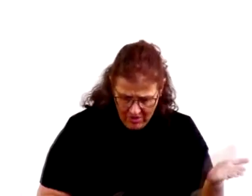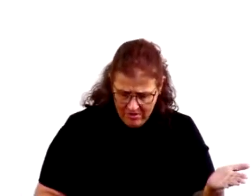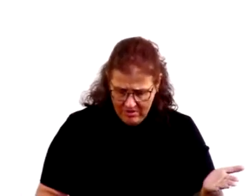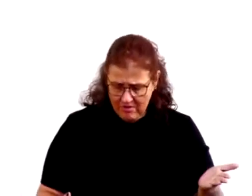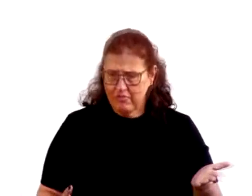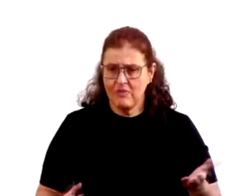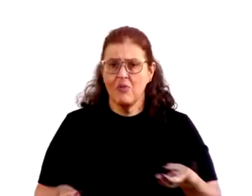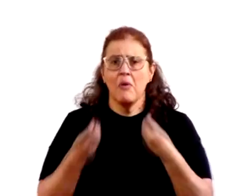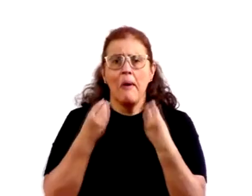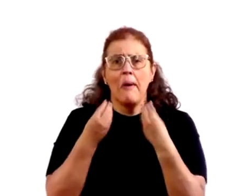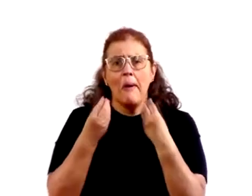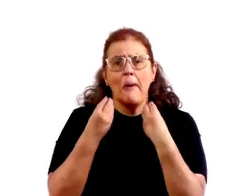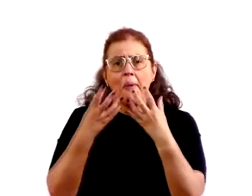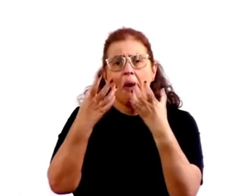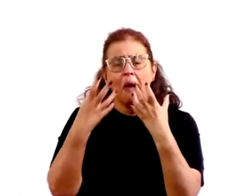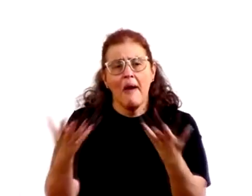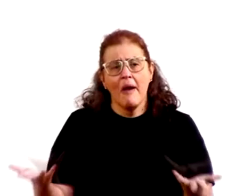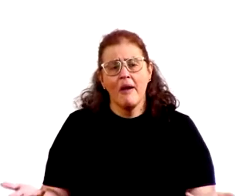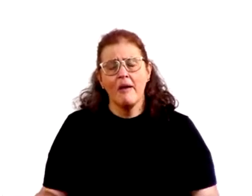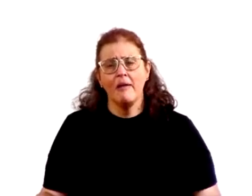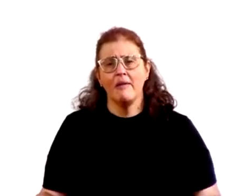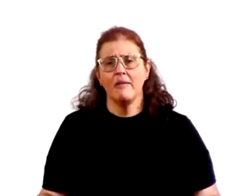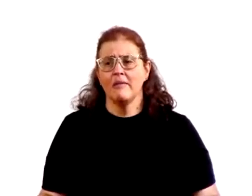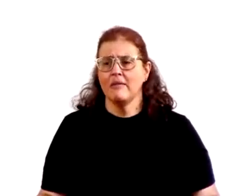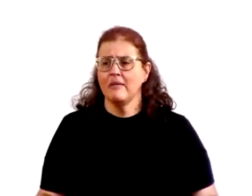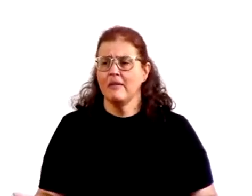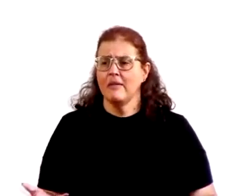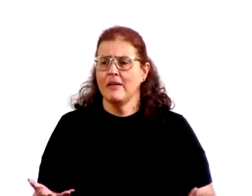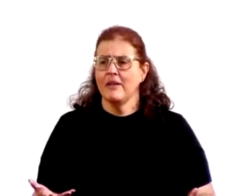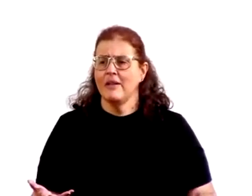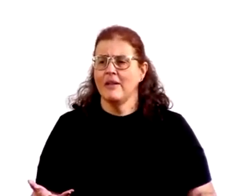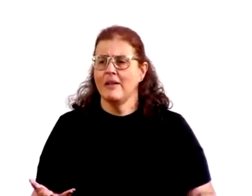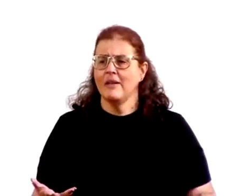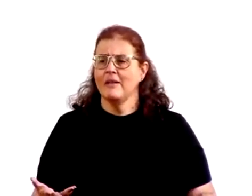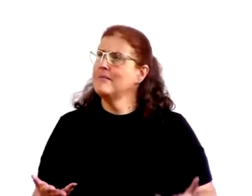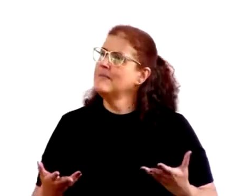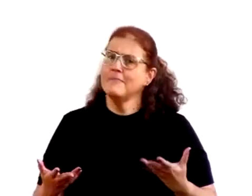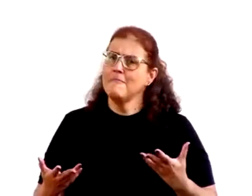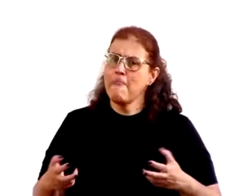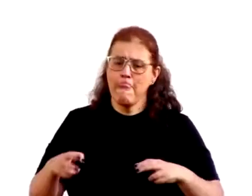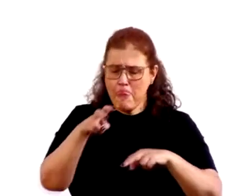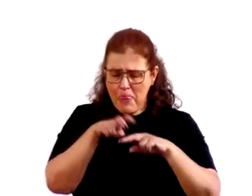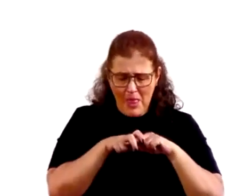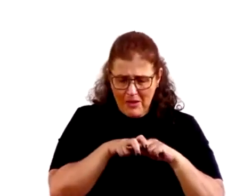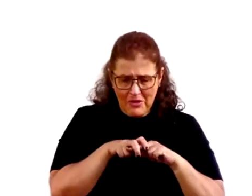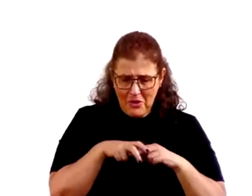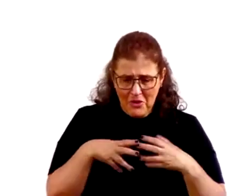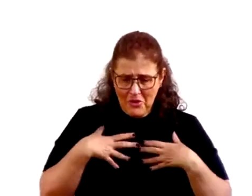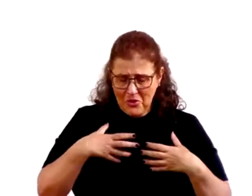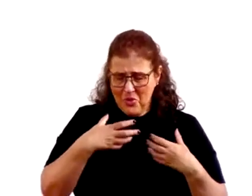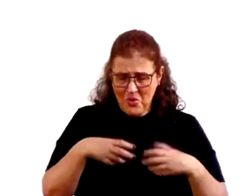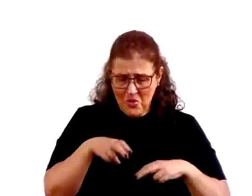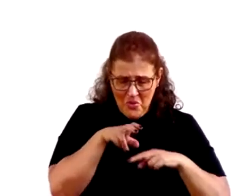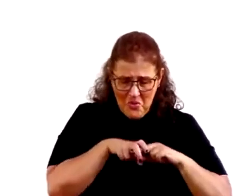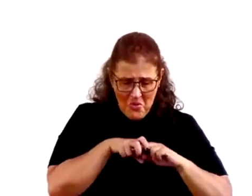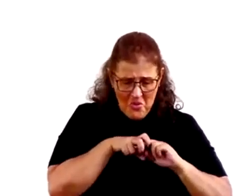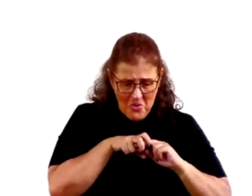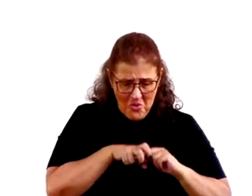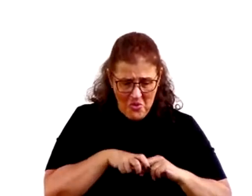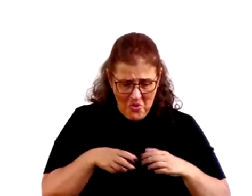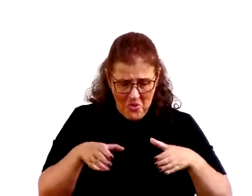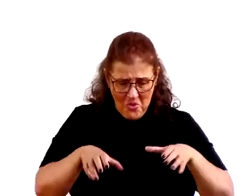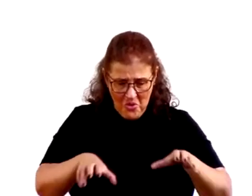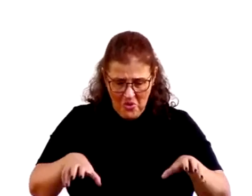posso querer me assentar no trono de quê? Que trono, se não existe